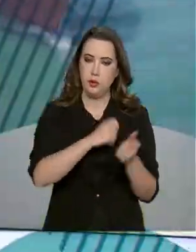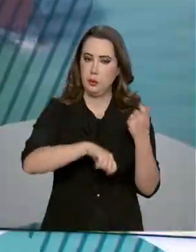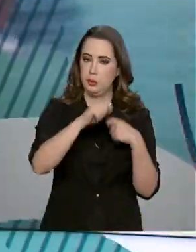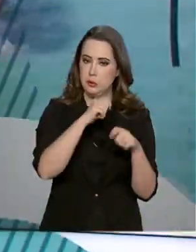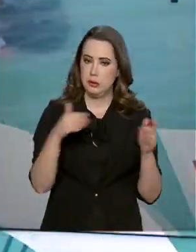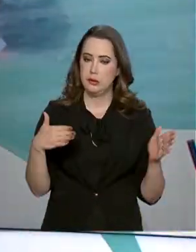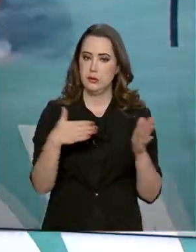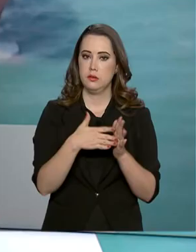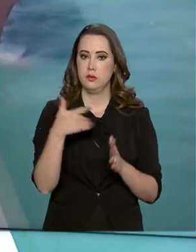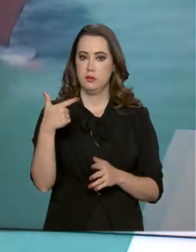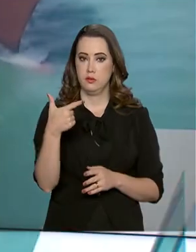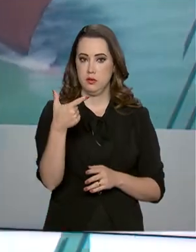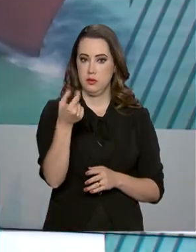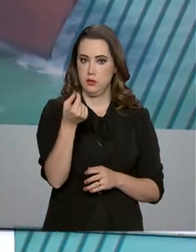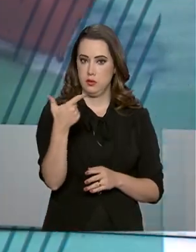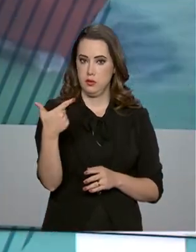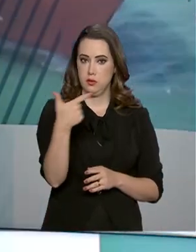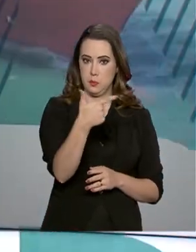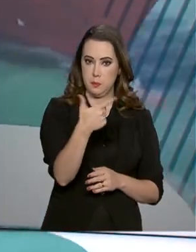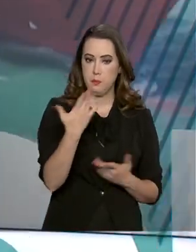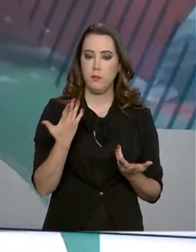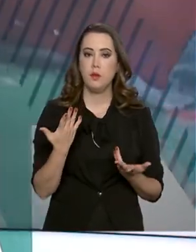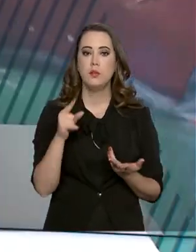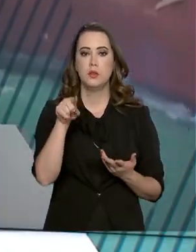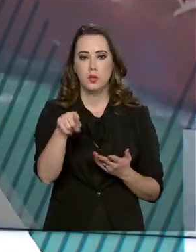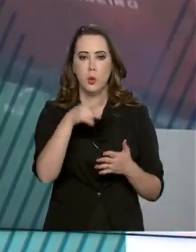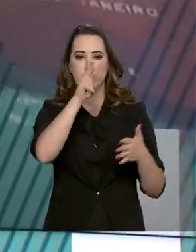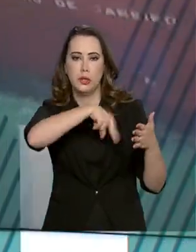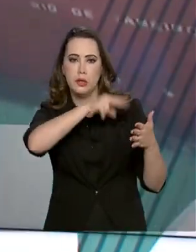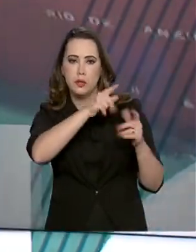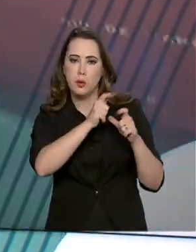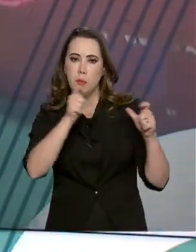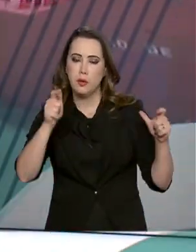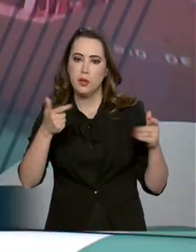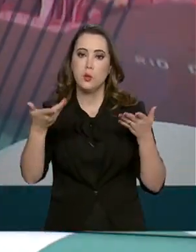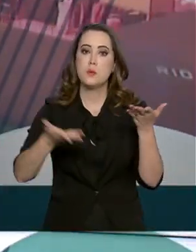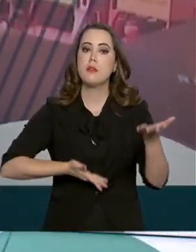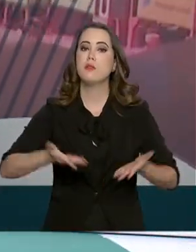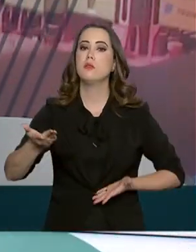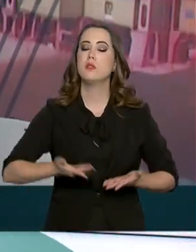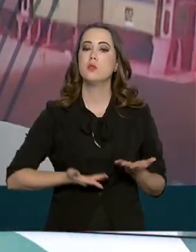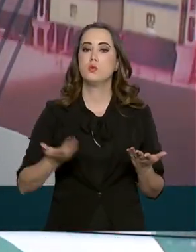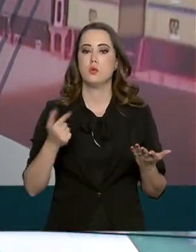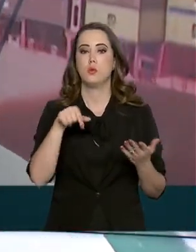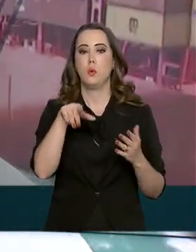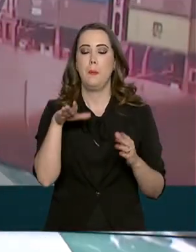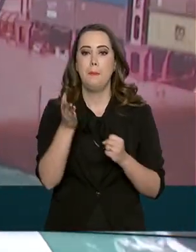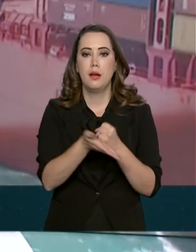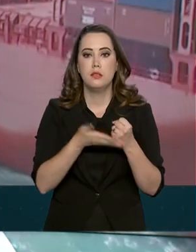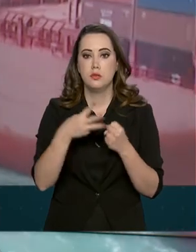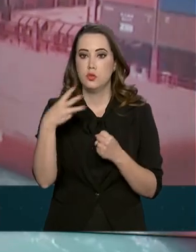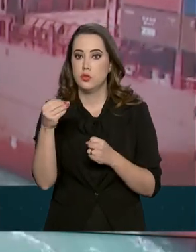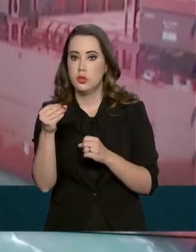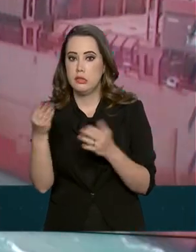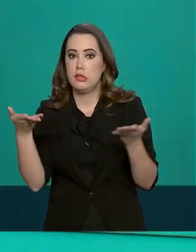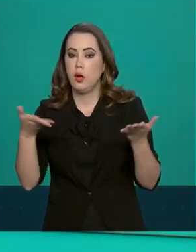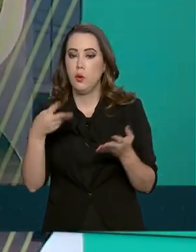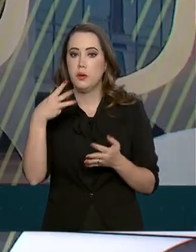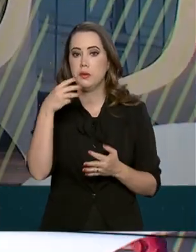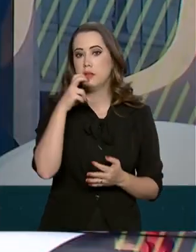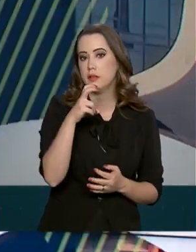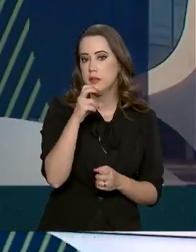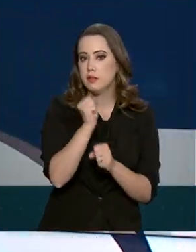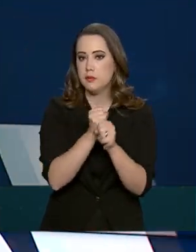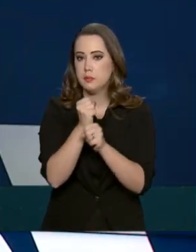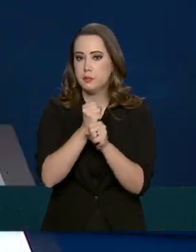economizados até 2022 o texto aumenta o tempo de serviço mínimo para aposentadoria de 30 para 35